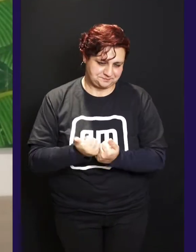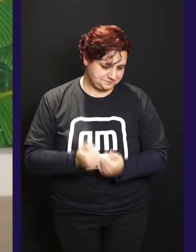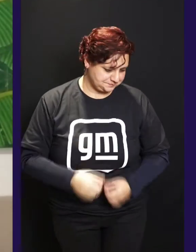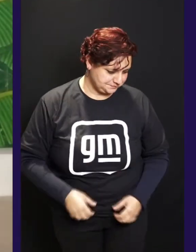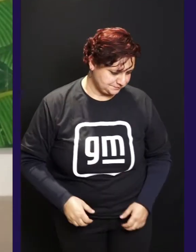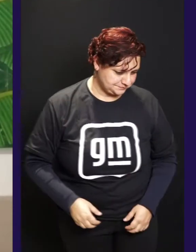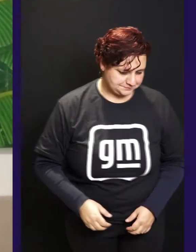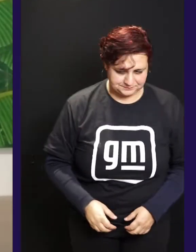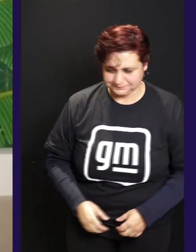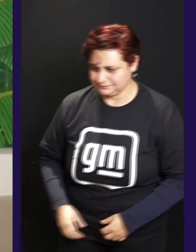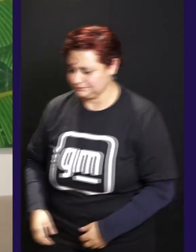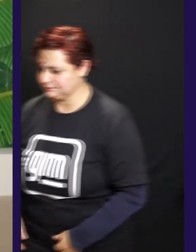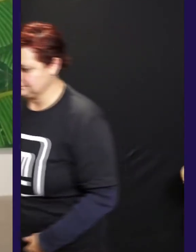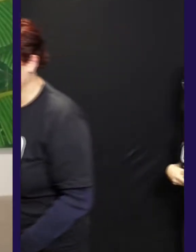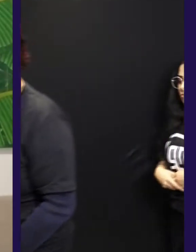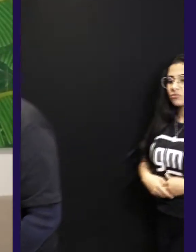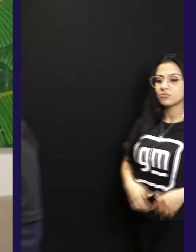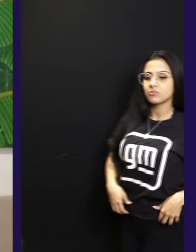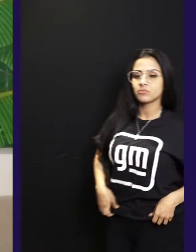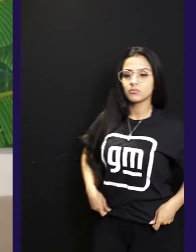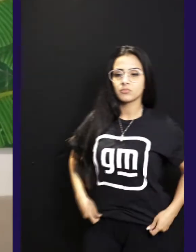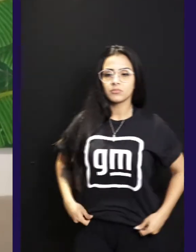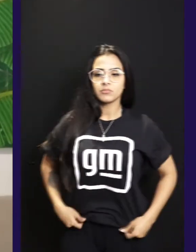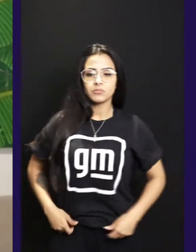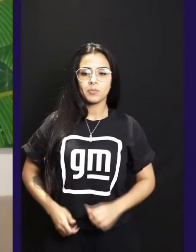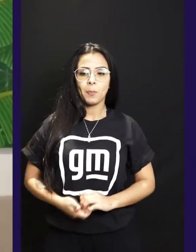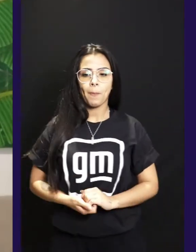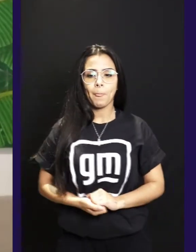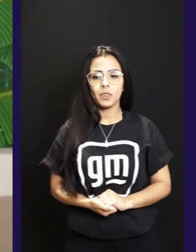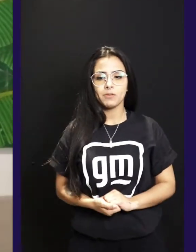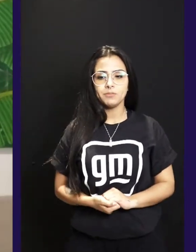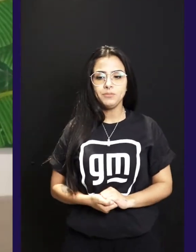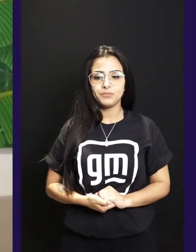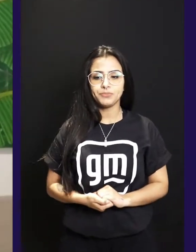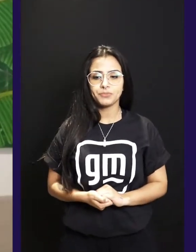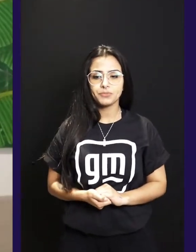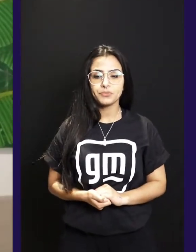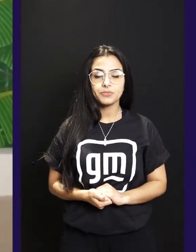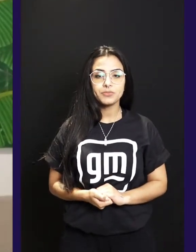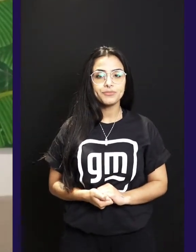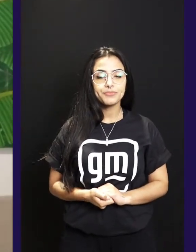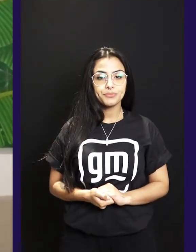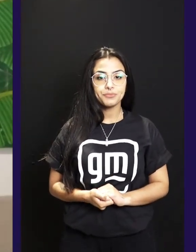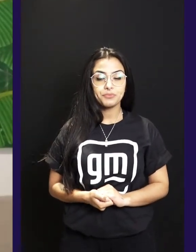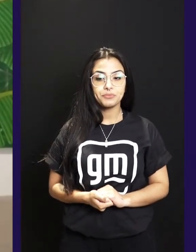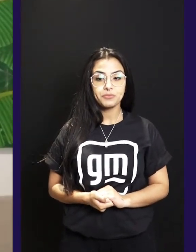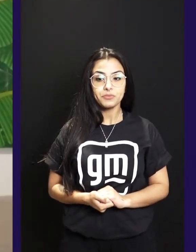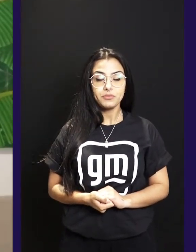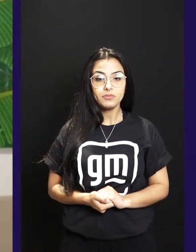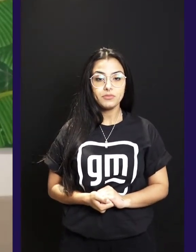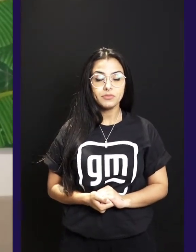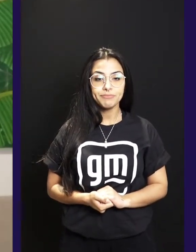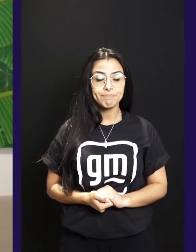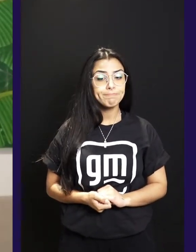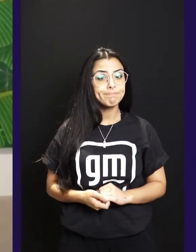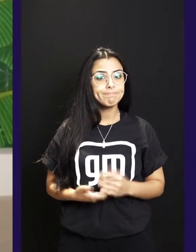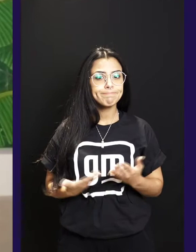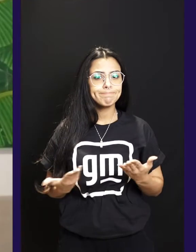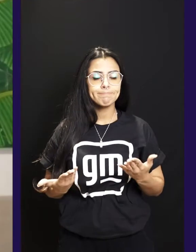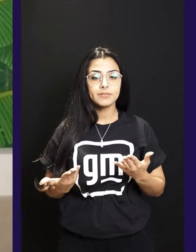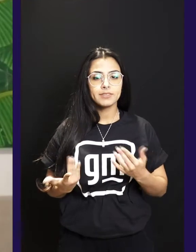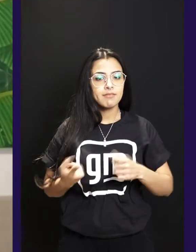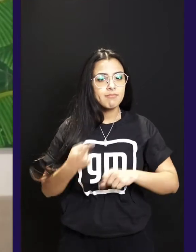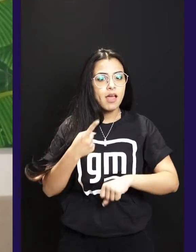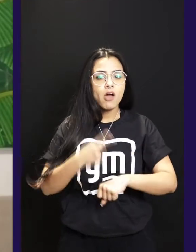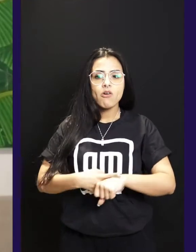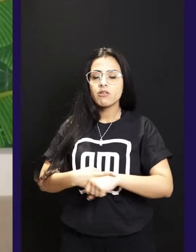E aí meu mundo caiu, sabe? Eu fiquei pensando no quão injusto isso é, que